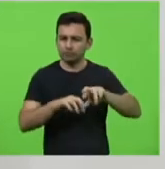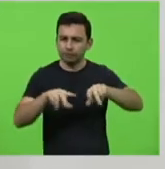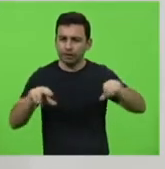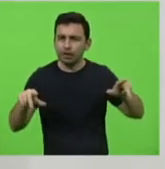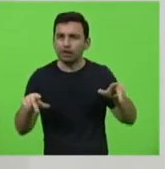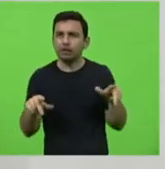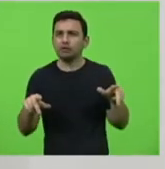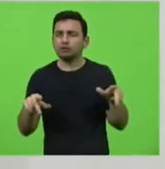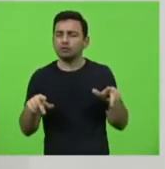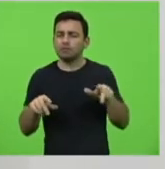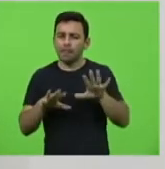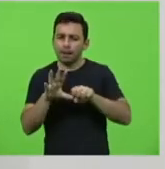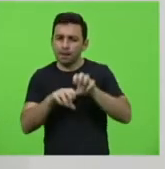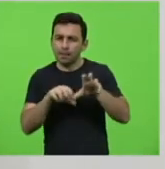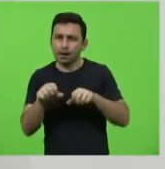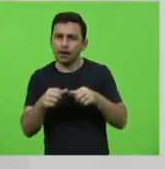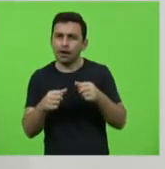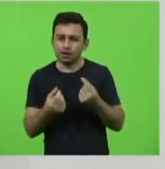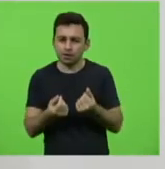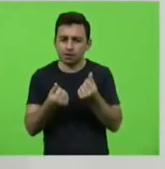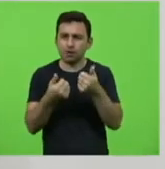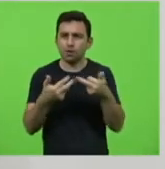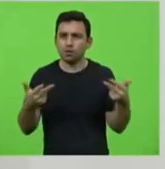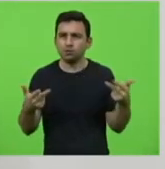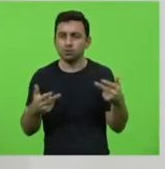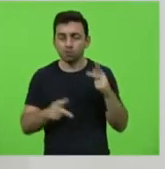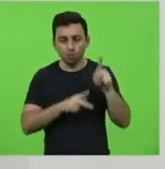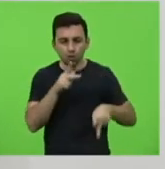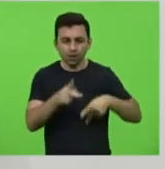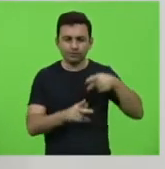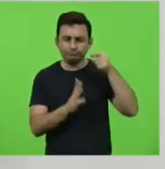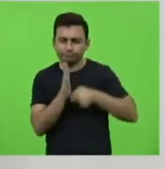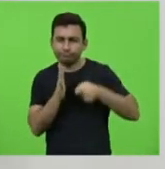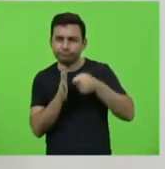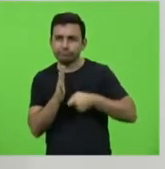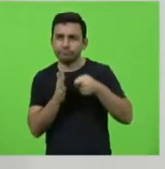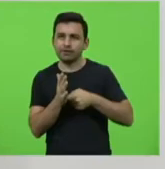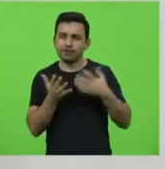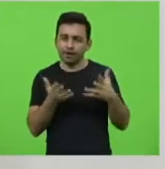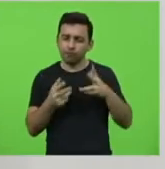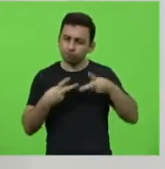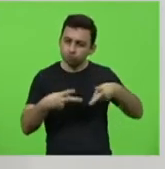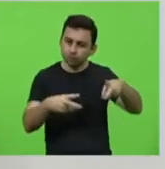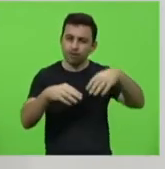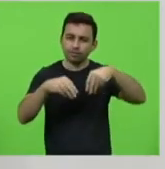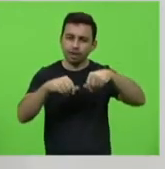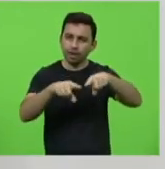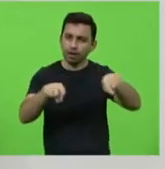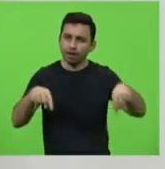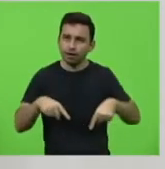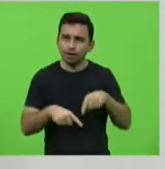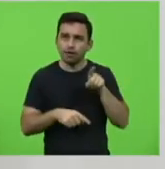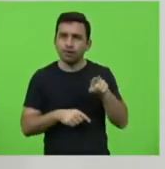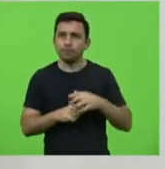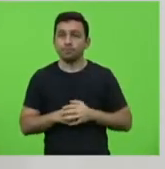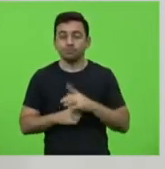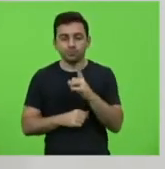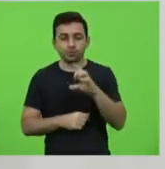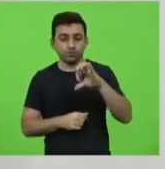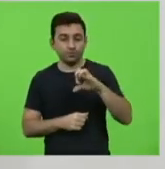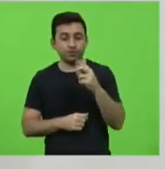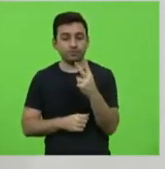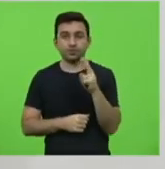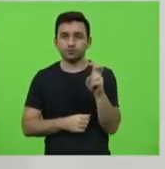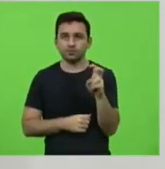nossas riquezas e o povo lutando para sobreviver e manter o território. Em 1925,